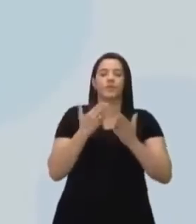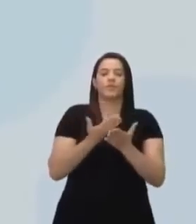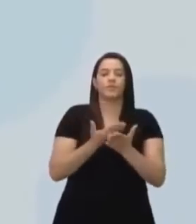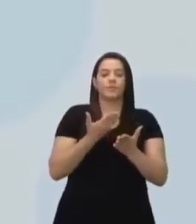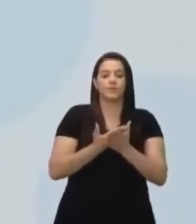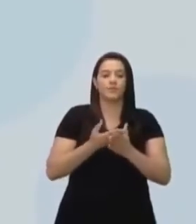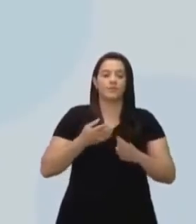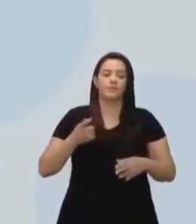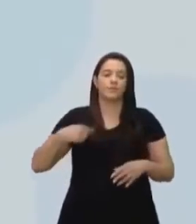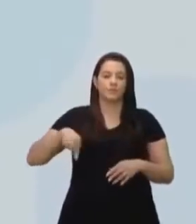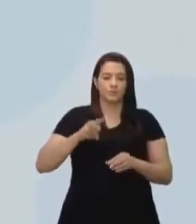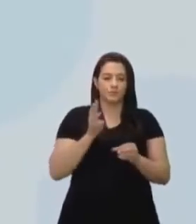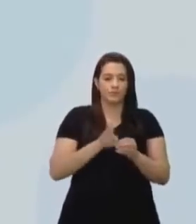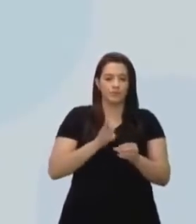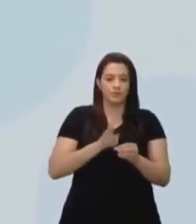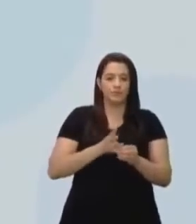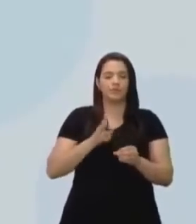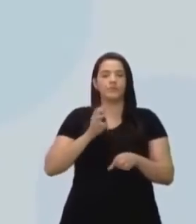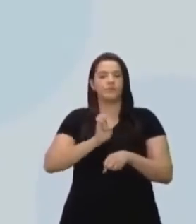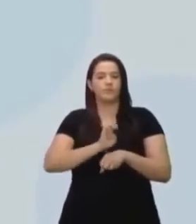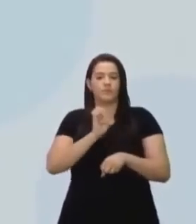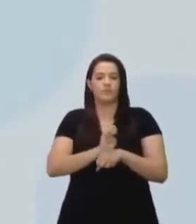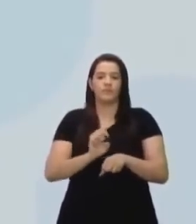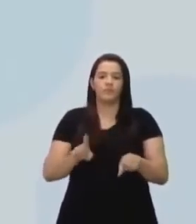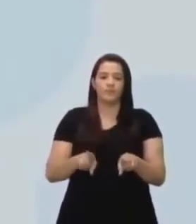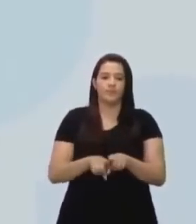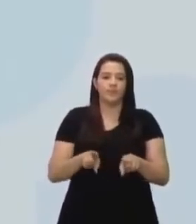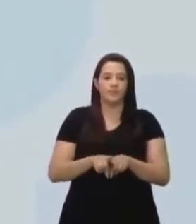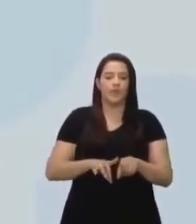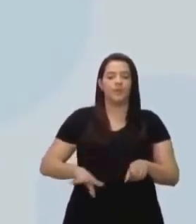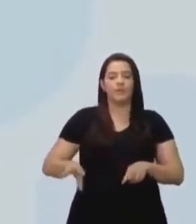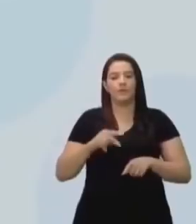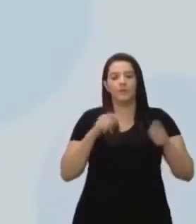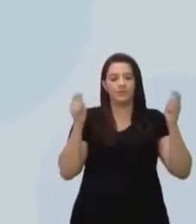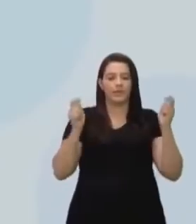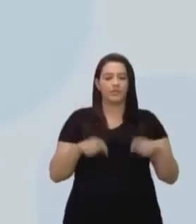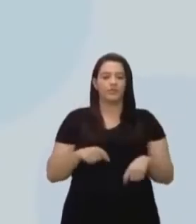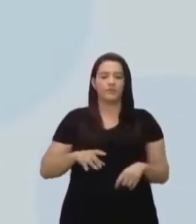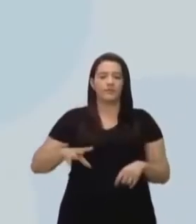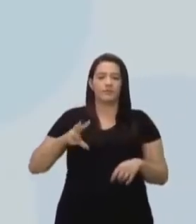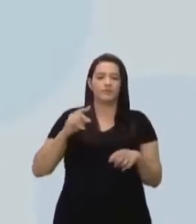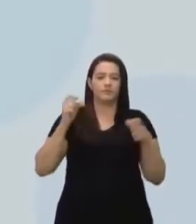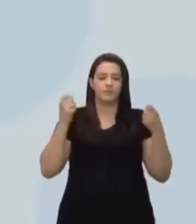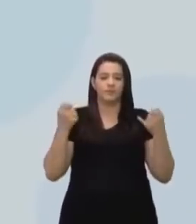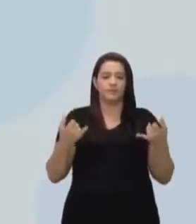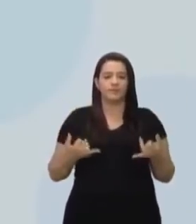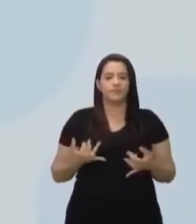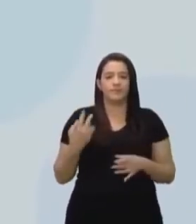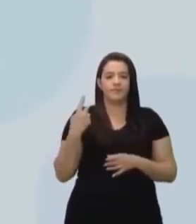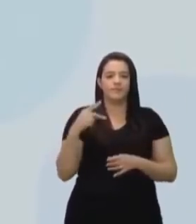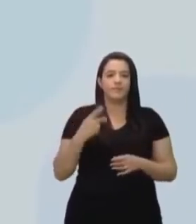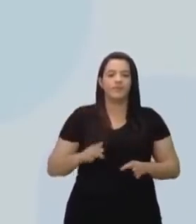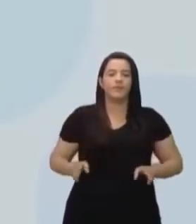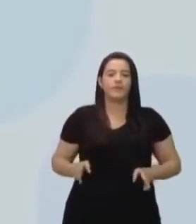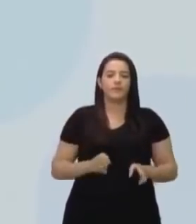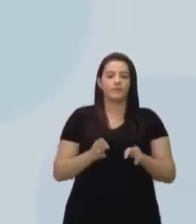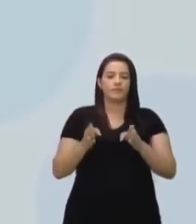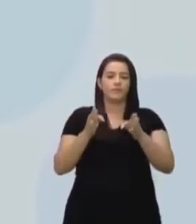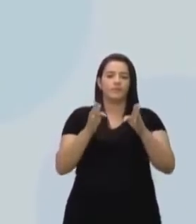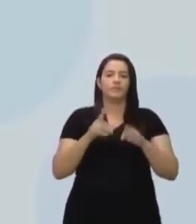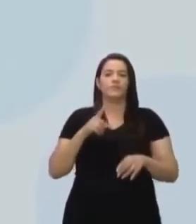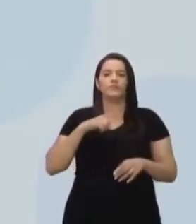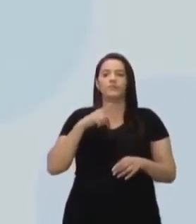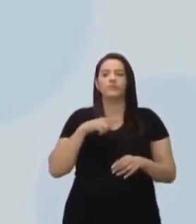nosso município, do nosso estado também, para a gente ter uma percepção, né, um caminho de onde devemos,